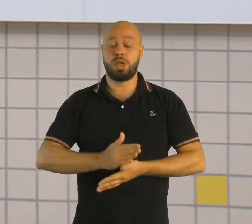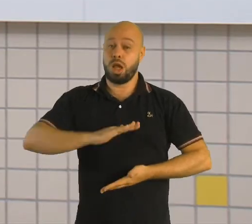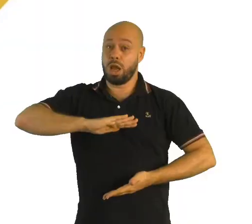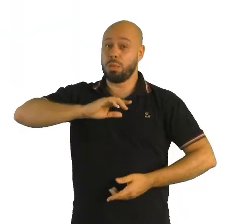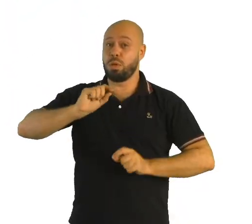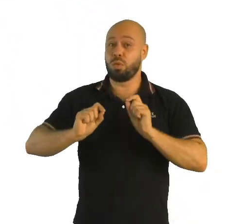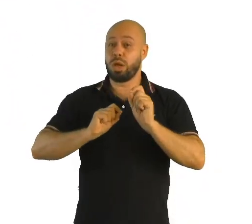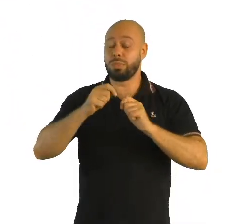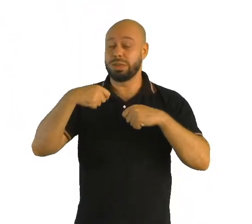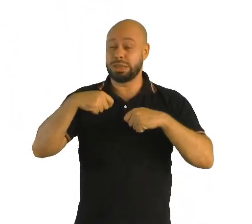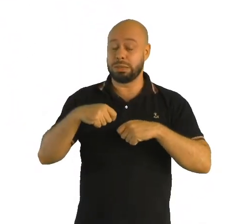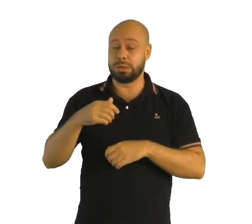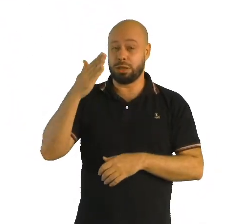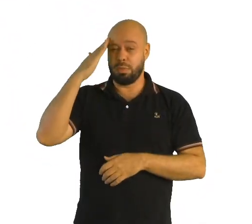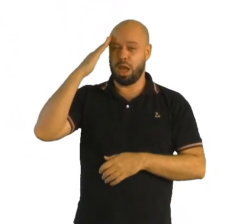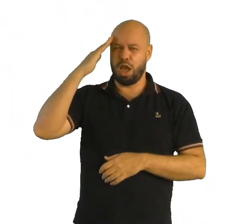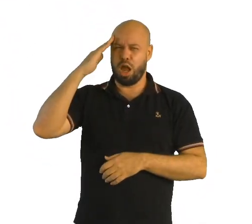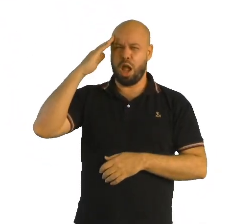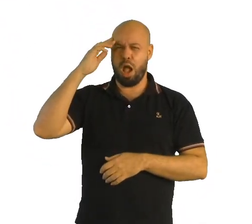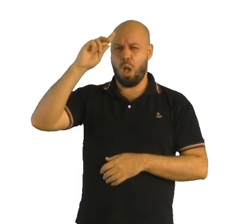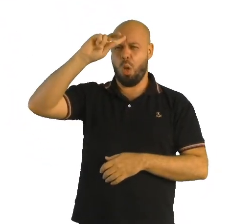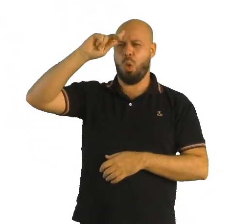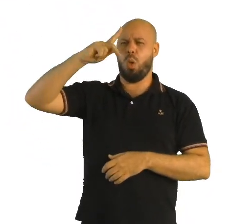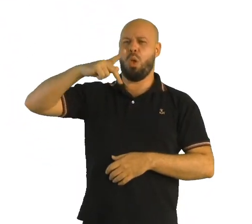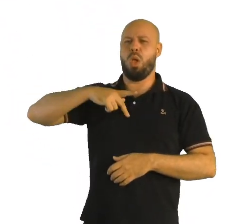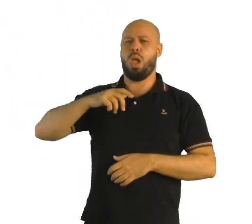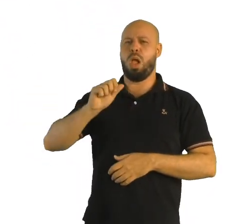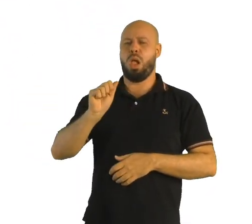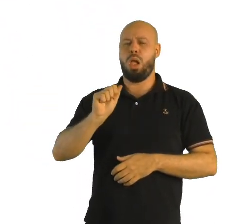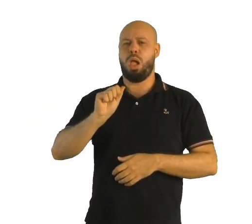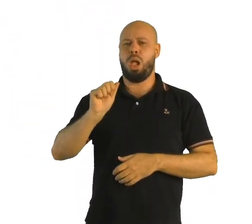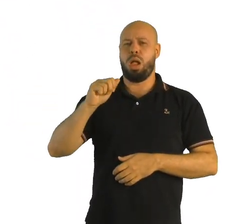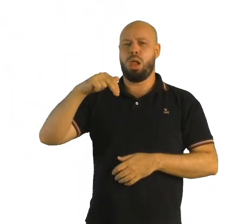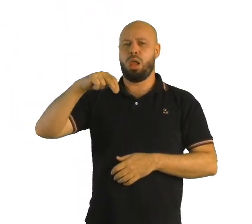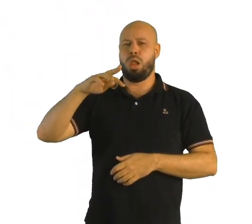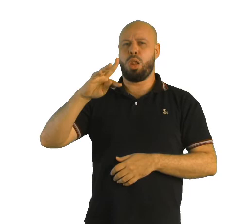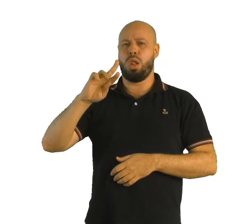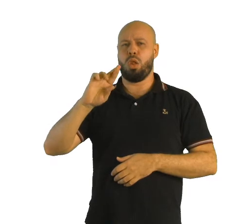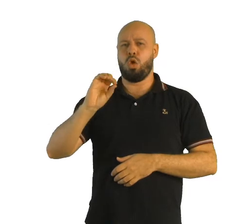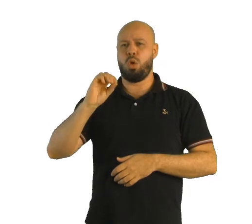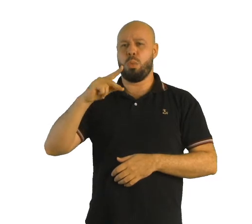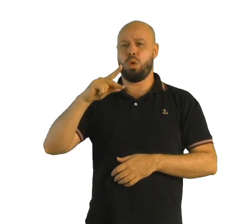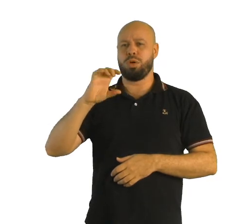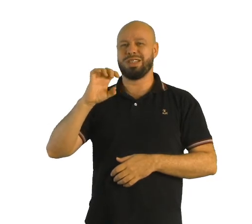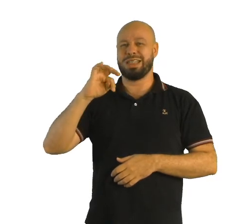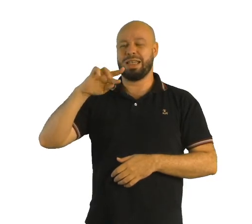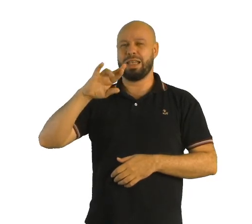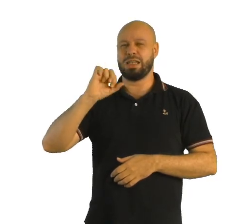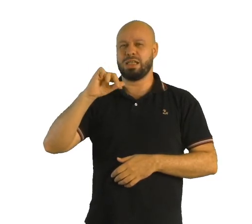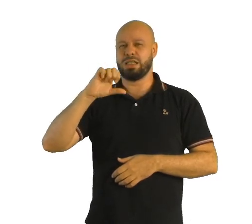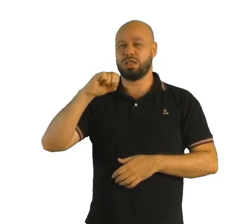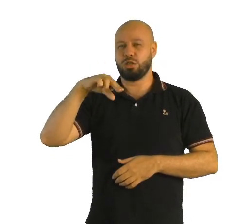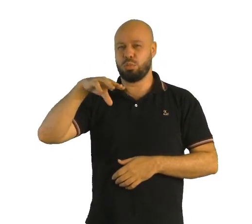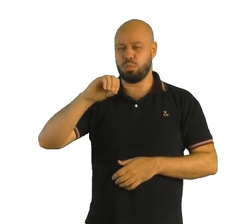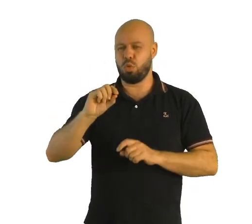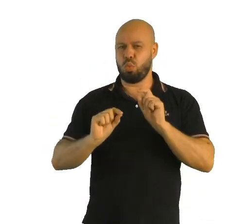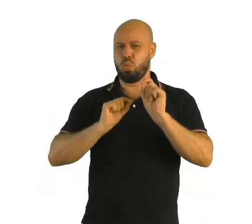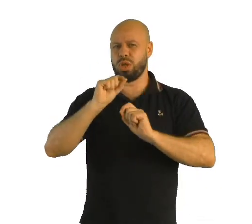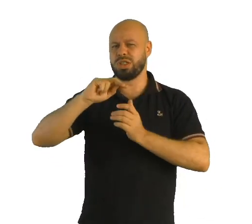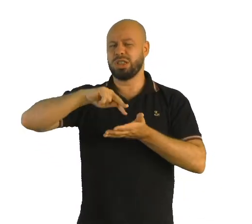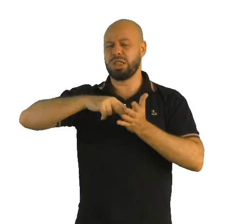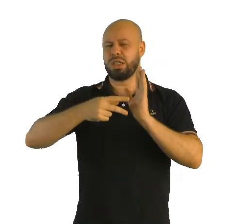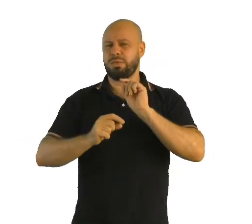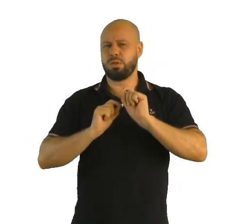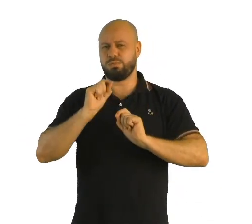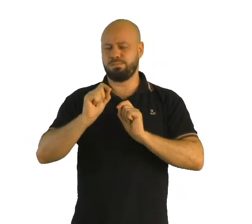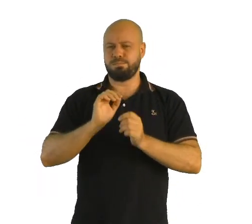o antropocentrismo. Professor, o que quer dizer esse nome antropocentrismo? Antes de nós falar sobre o antropocentrismo, eu tenho que explicar algo para